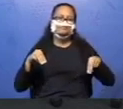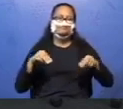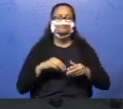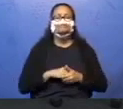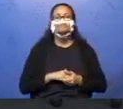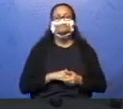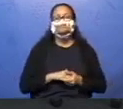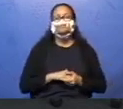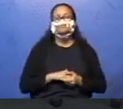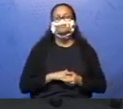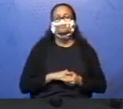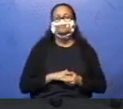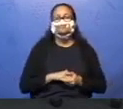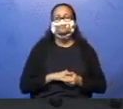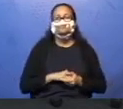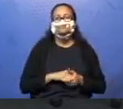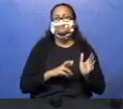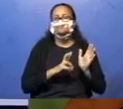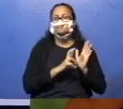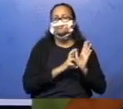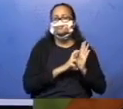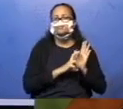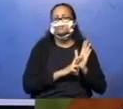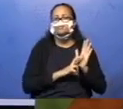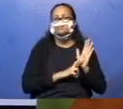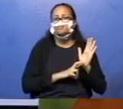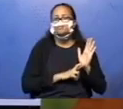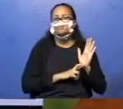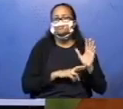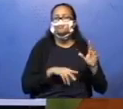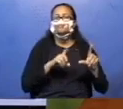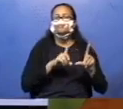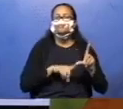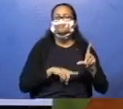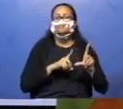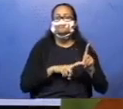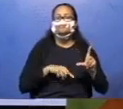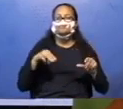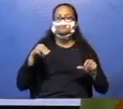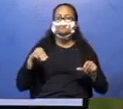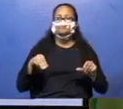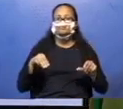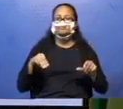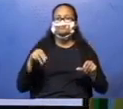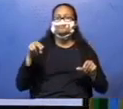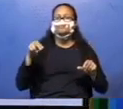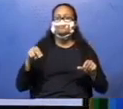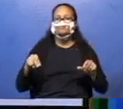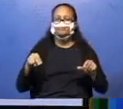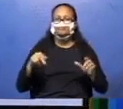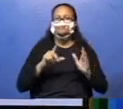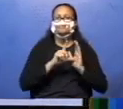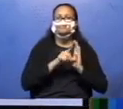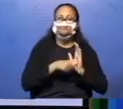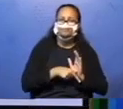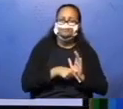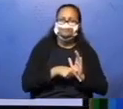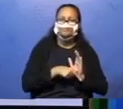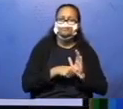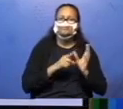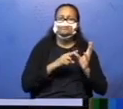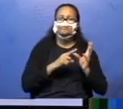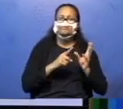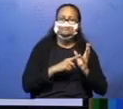Presta atenção na regrinha. As letras M e N, depois de vogal e em final